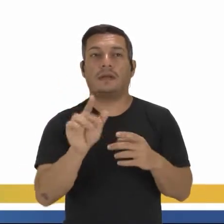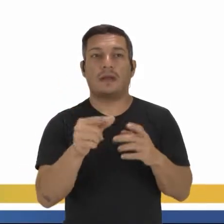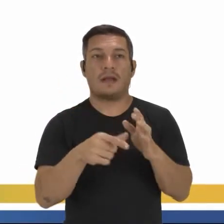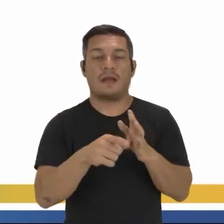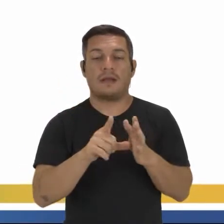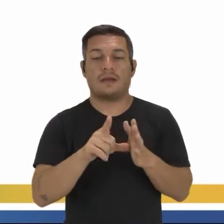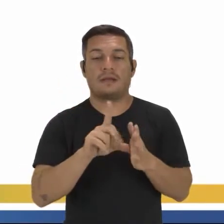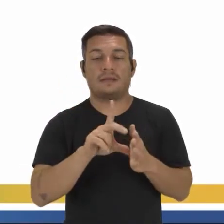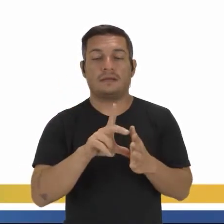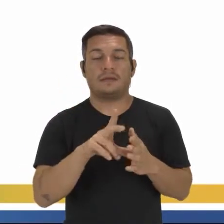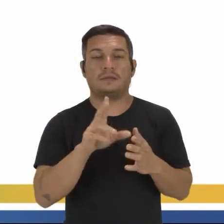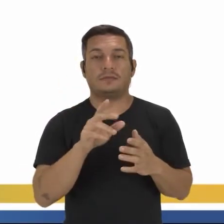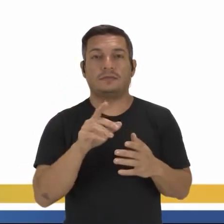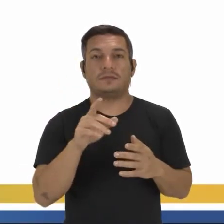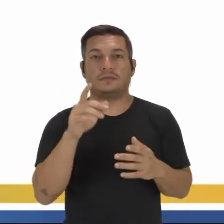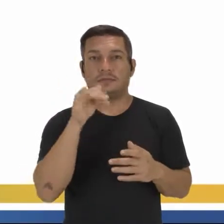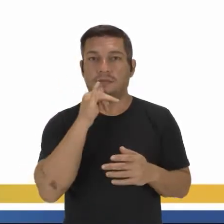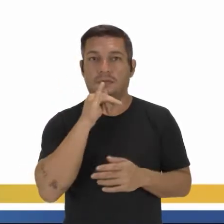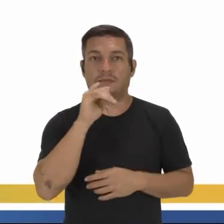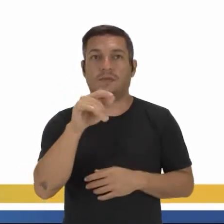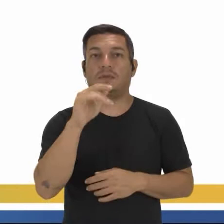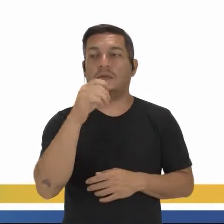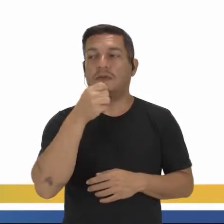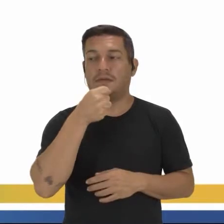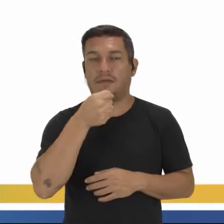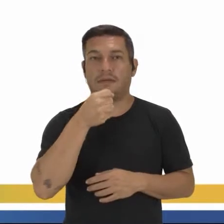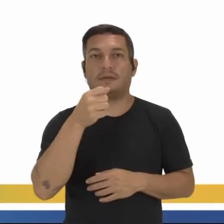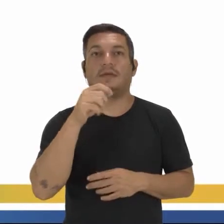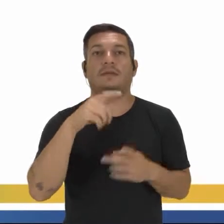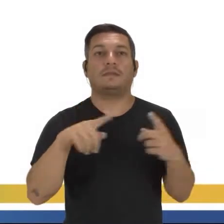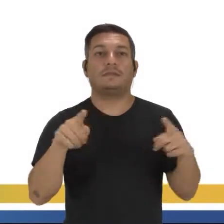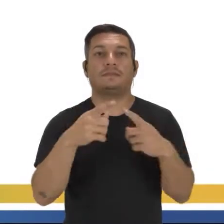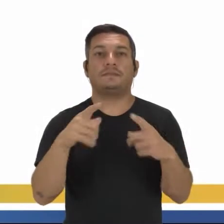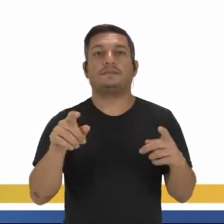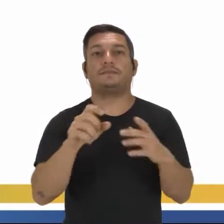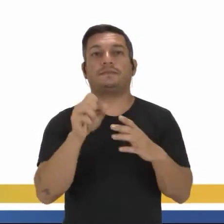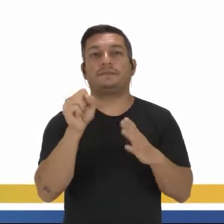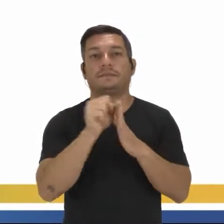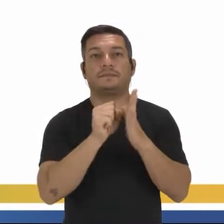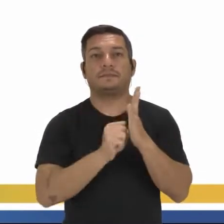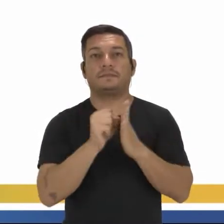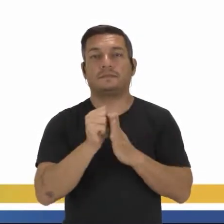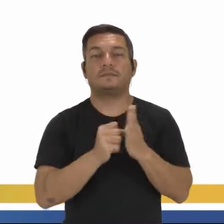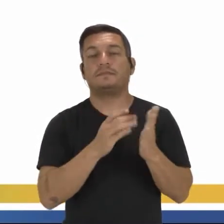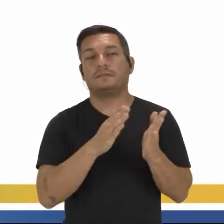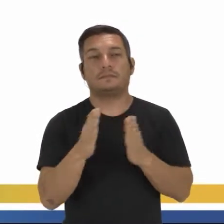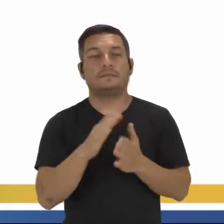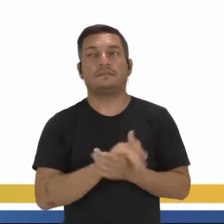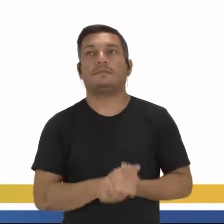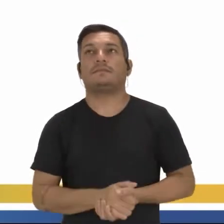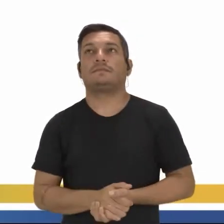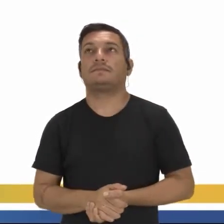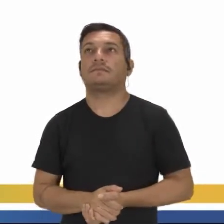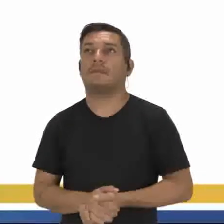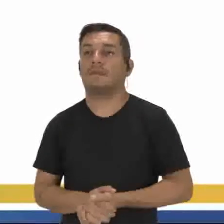palavra. Exemplo, repórteres, música, século e assim por diante.